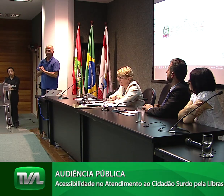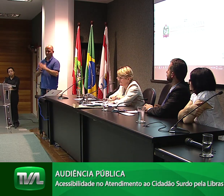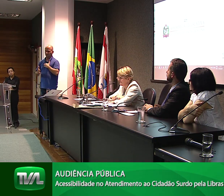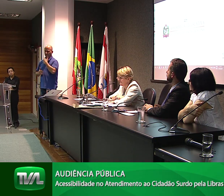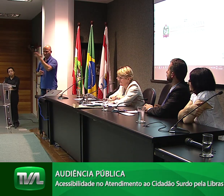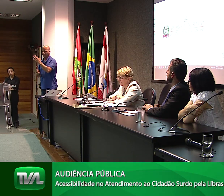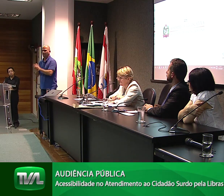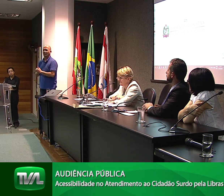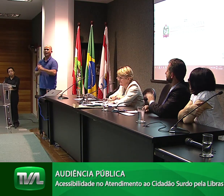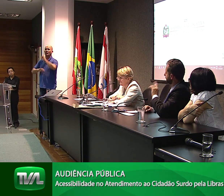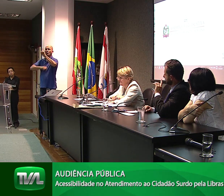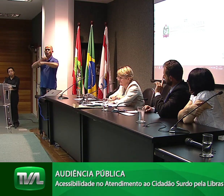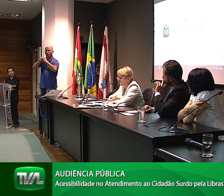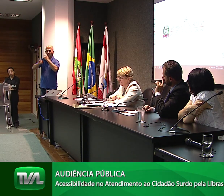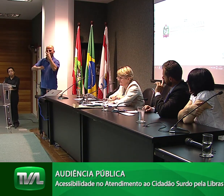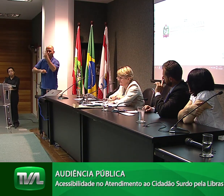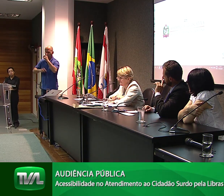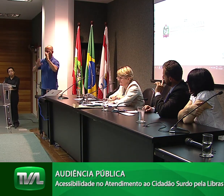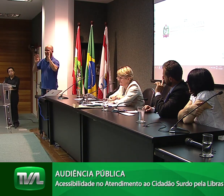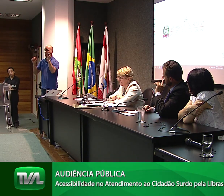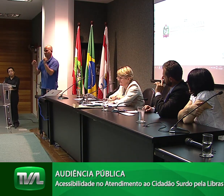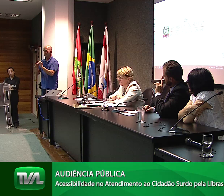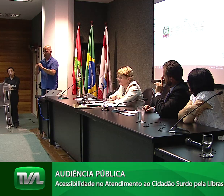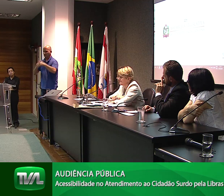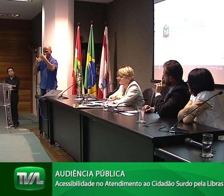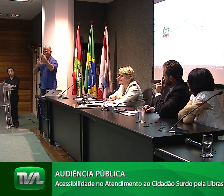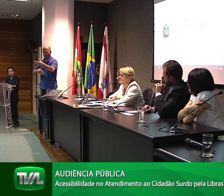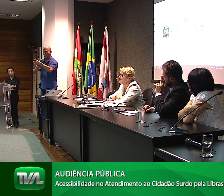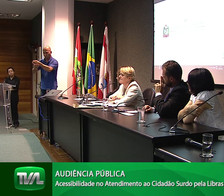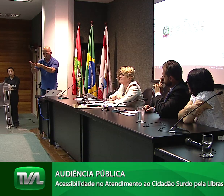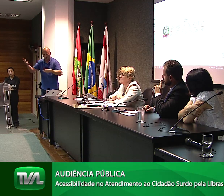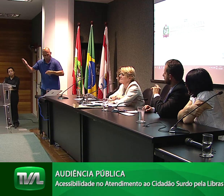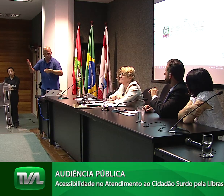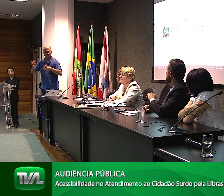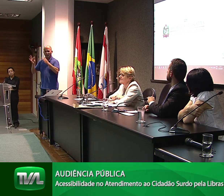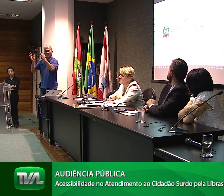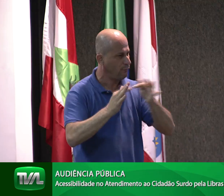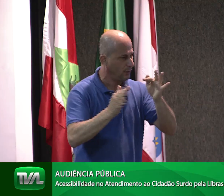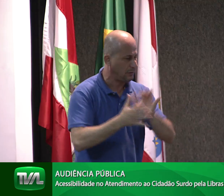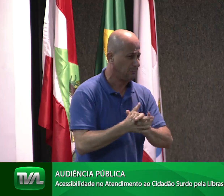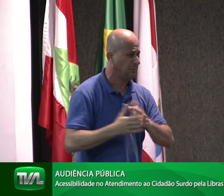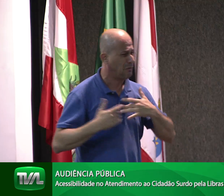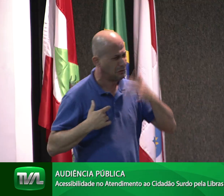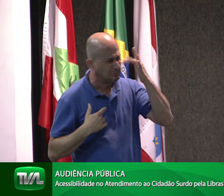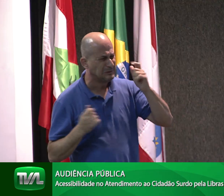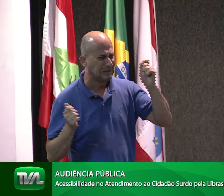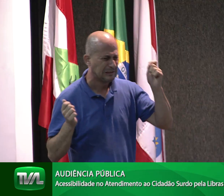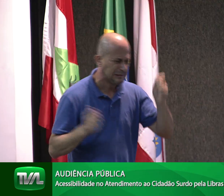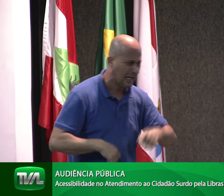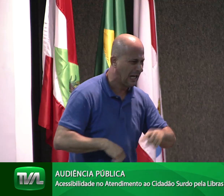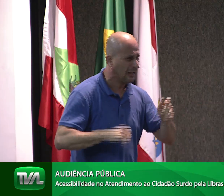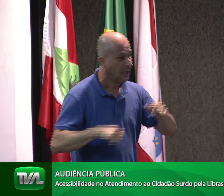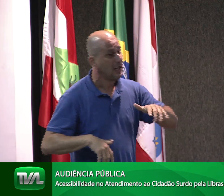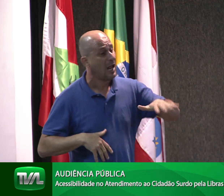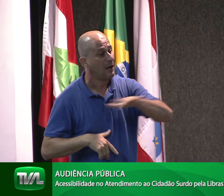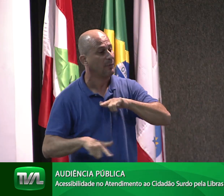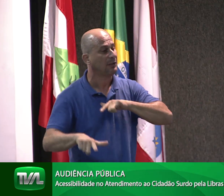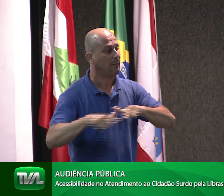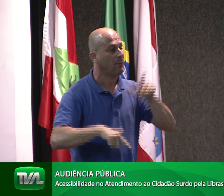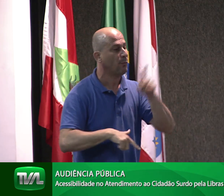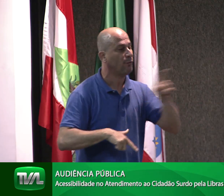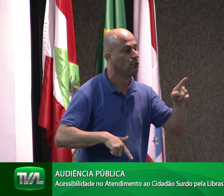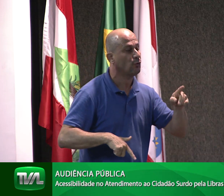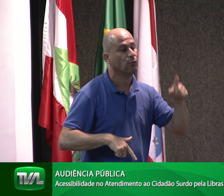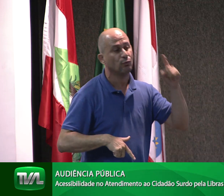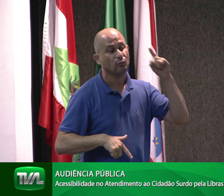Letras Libras na UFSC. A gente fizemos a prova na fundação. Eu pensei, vai